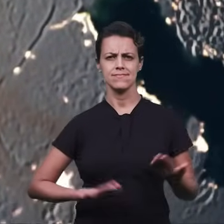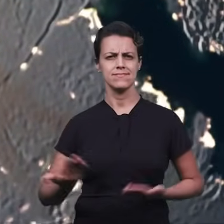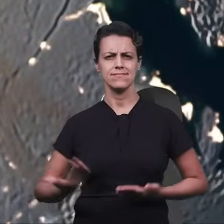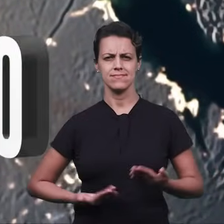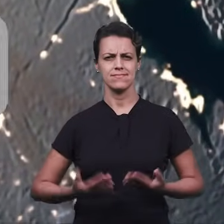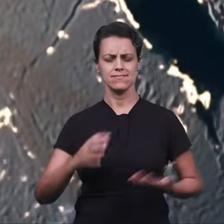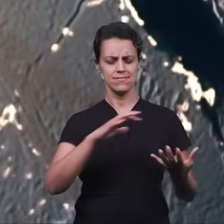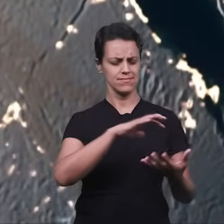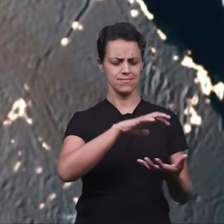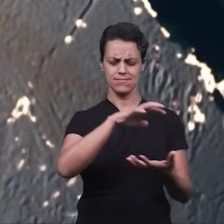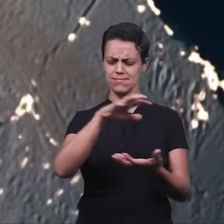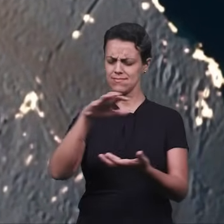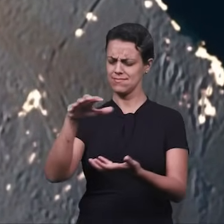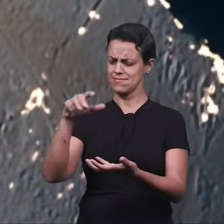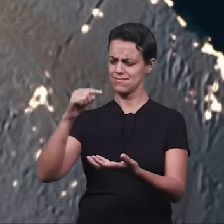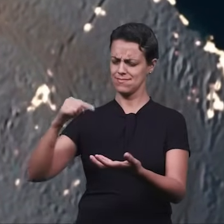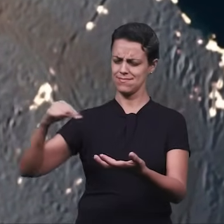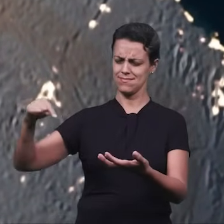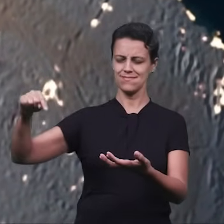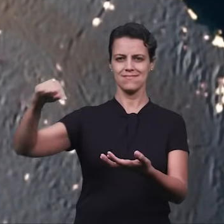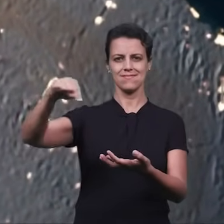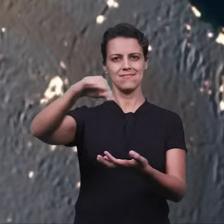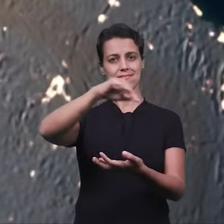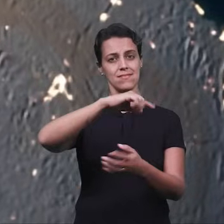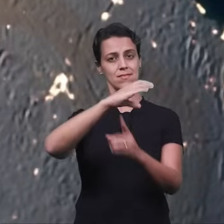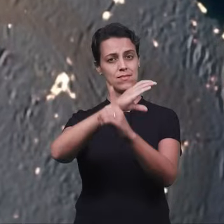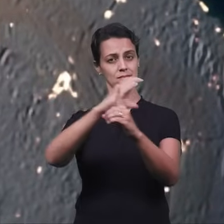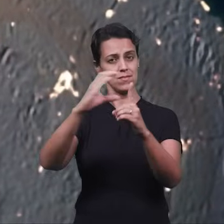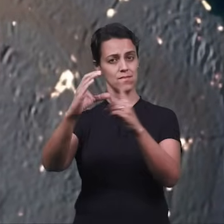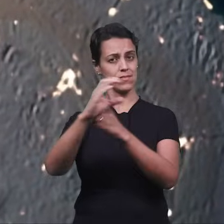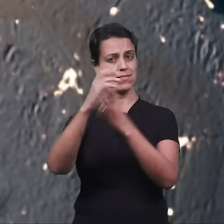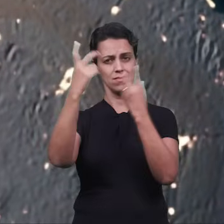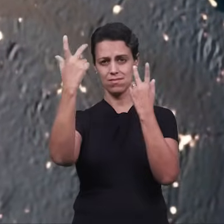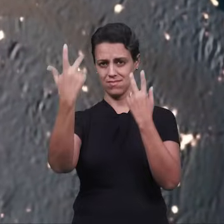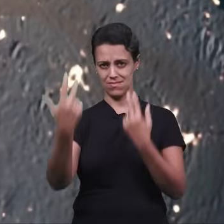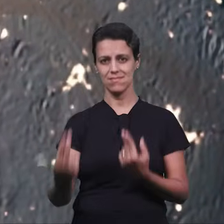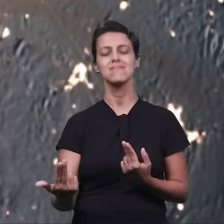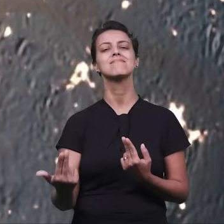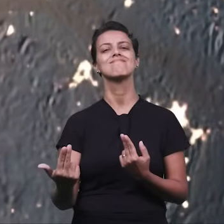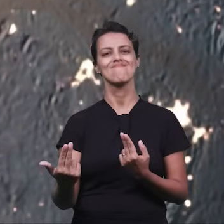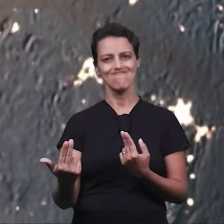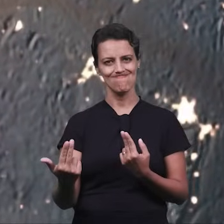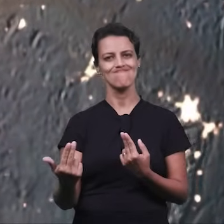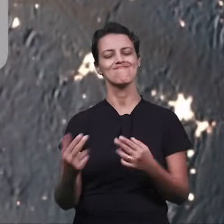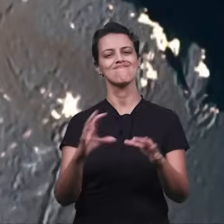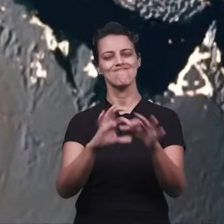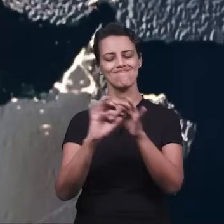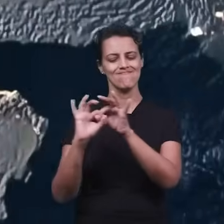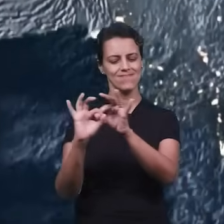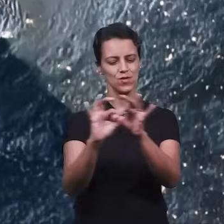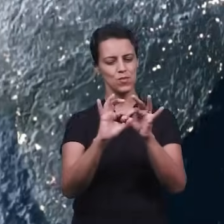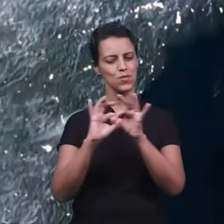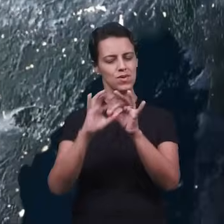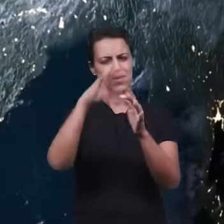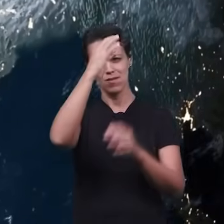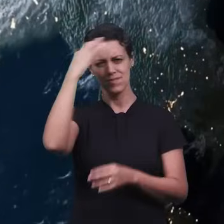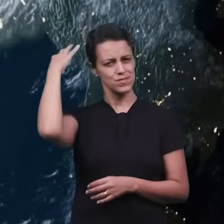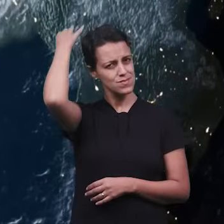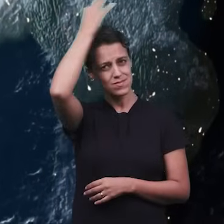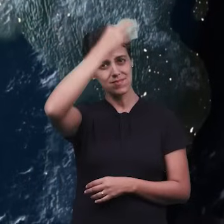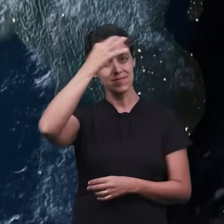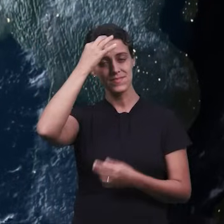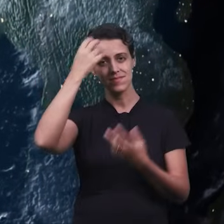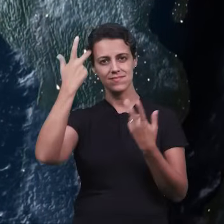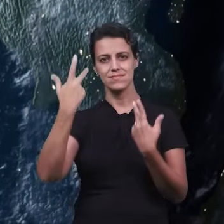Irmãos de todas as partes do mundo participam de um mesmo culto, em conjunto, no mesmo corpo e no mesmo